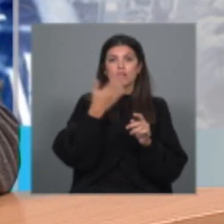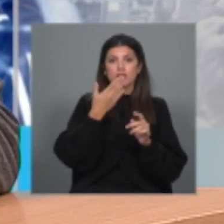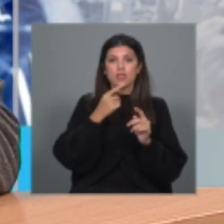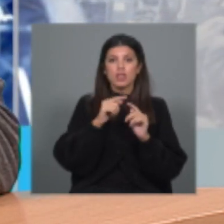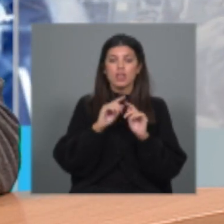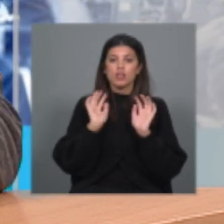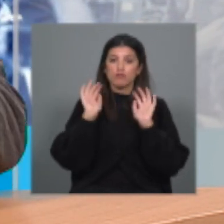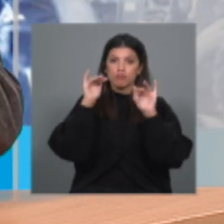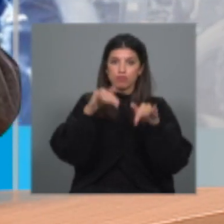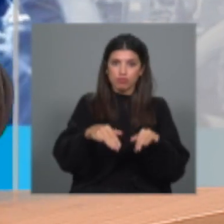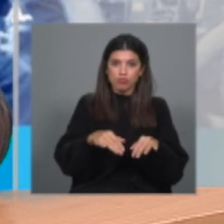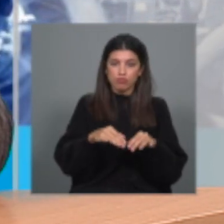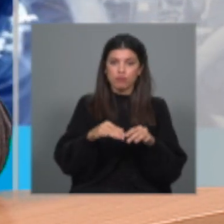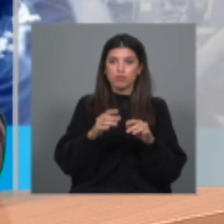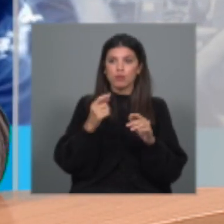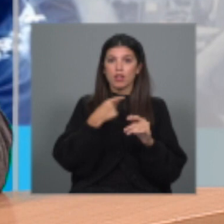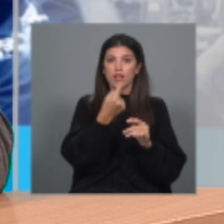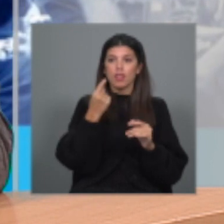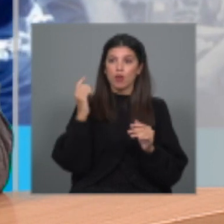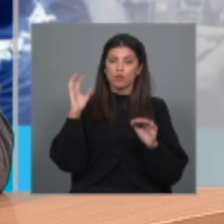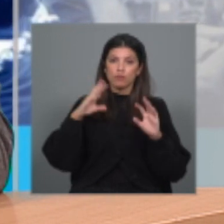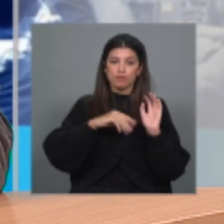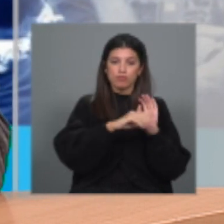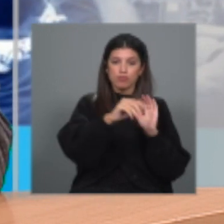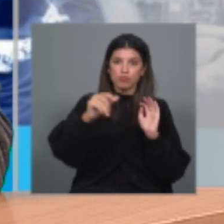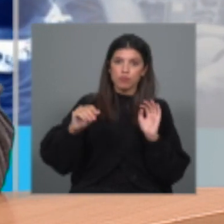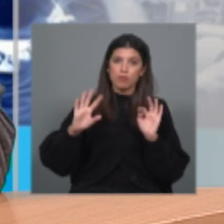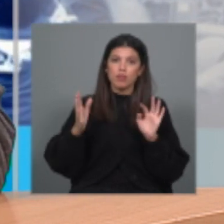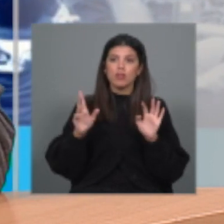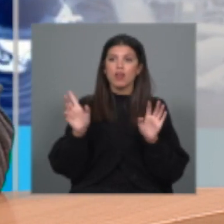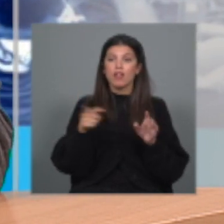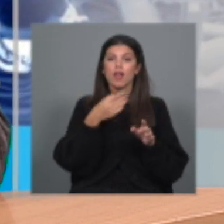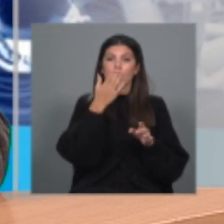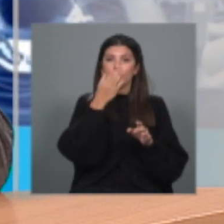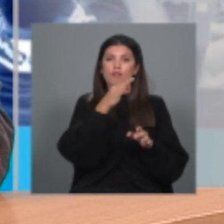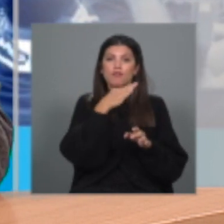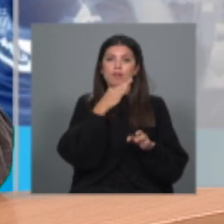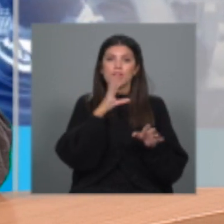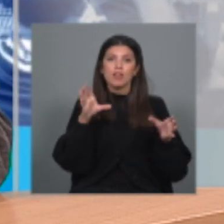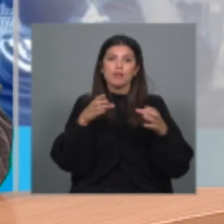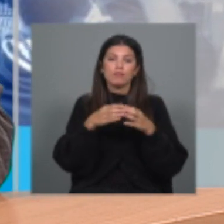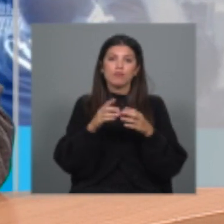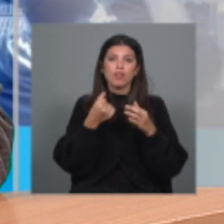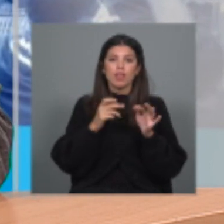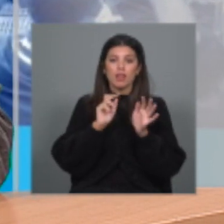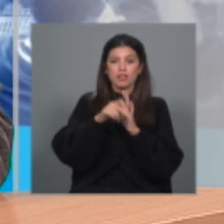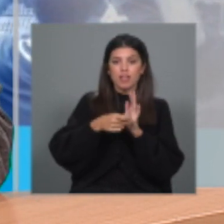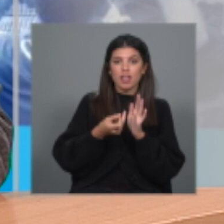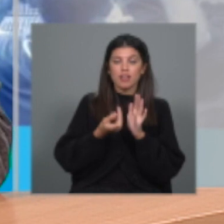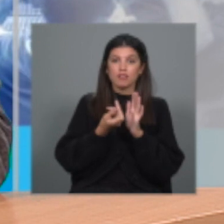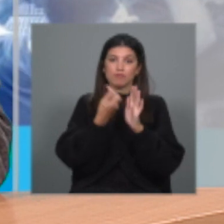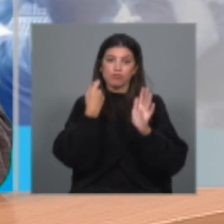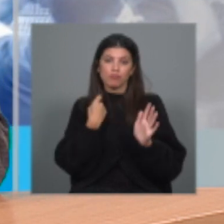Pronto, agora somos uma grande família, claro que é uma grande família com muita gente e portanto, e como tem saídas e entradas, tem que